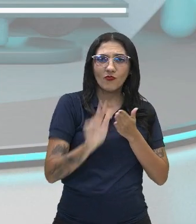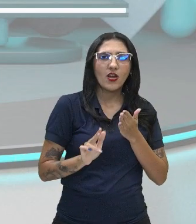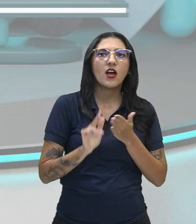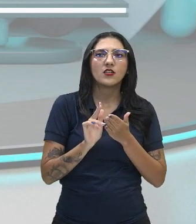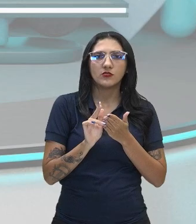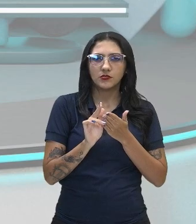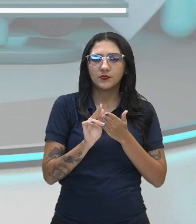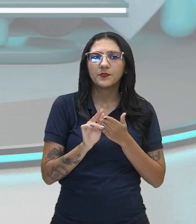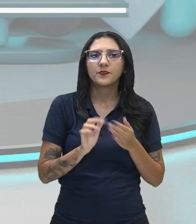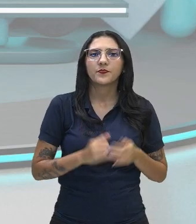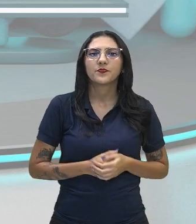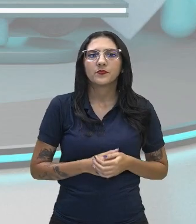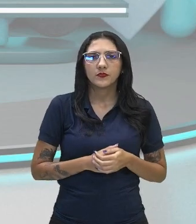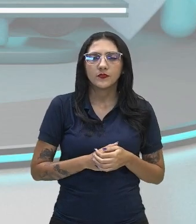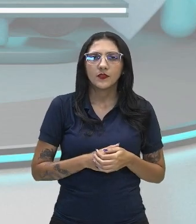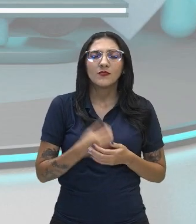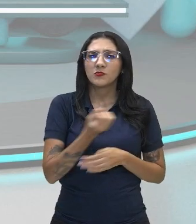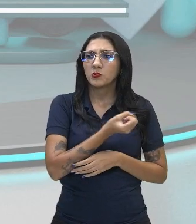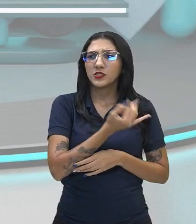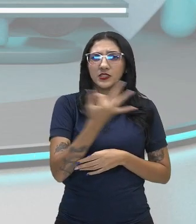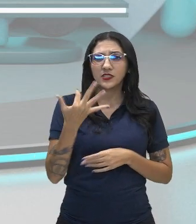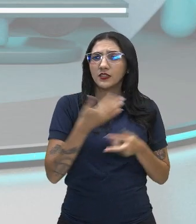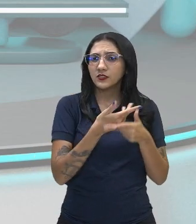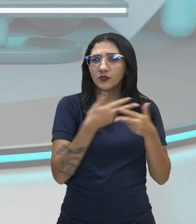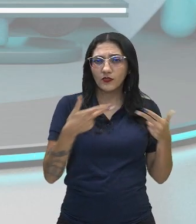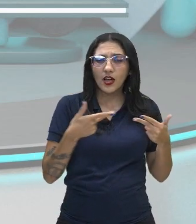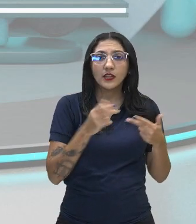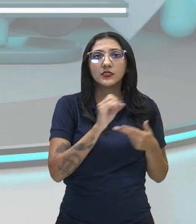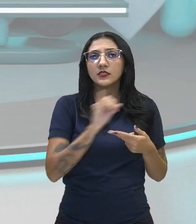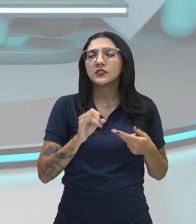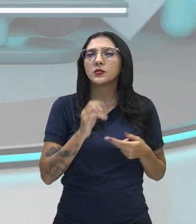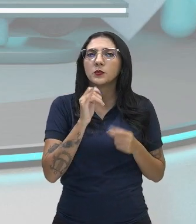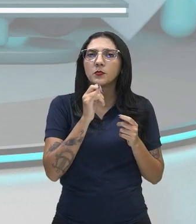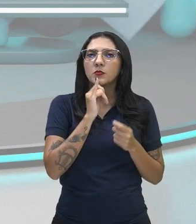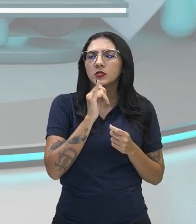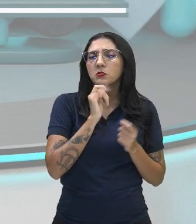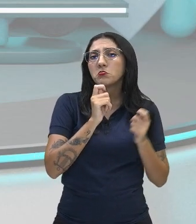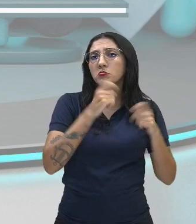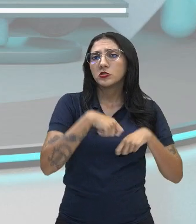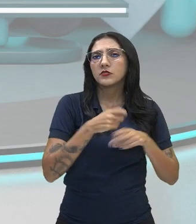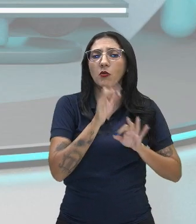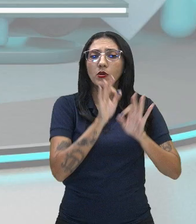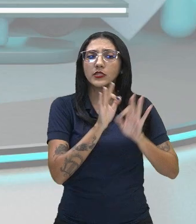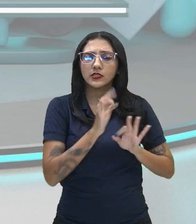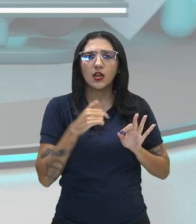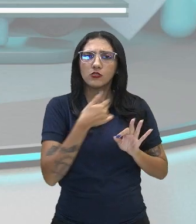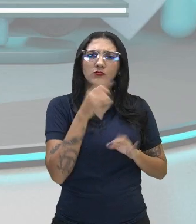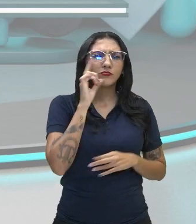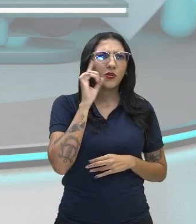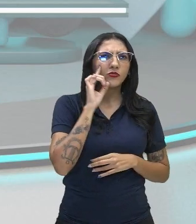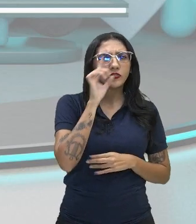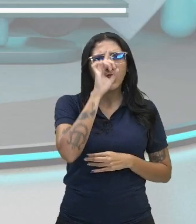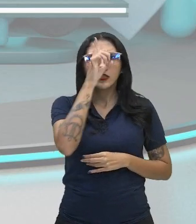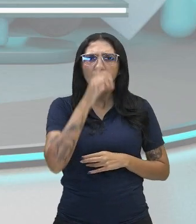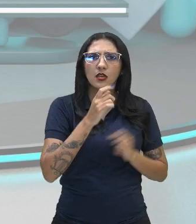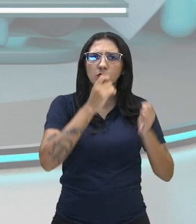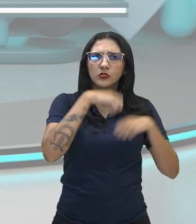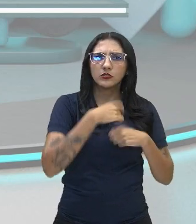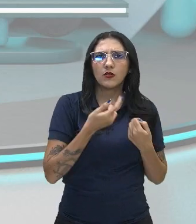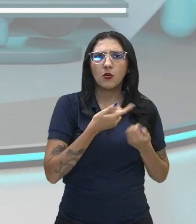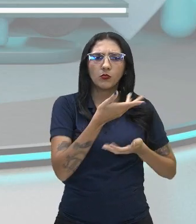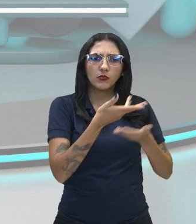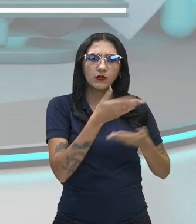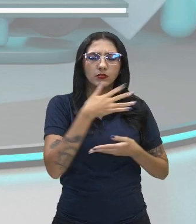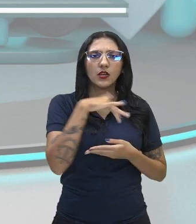textuais, tantas quantas forem as necessidades do nosso dia a dia, as nossas necessidades